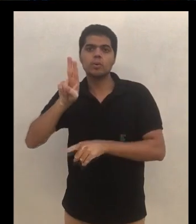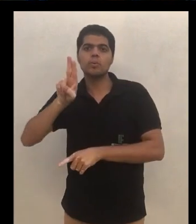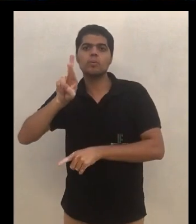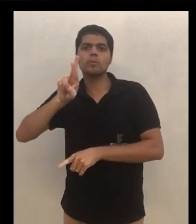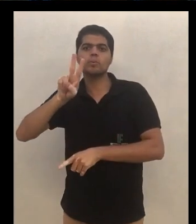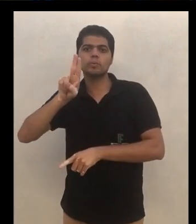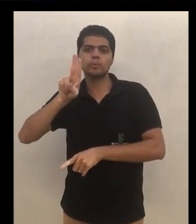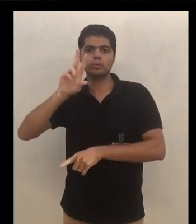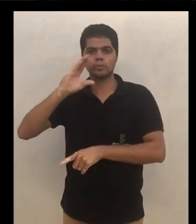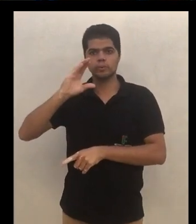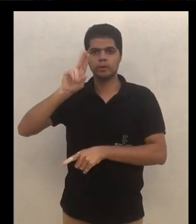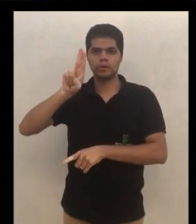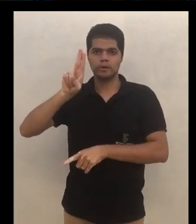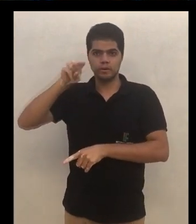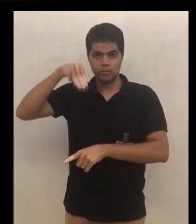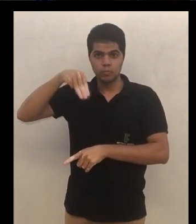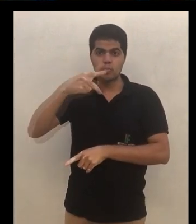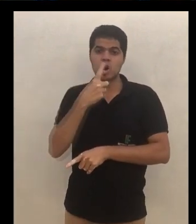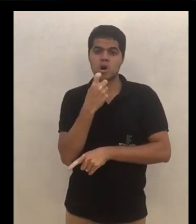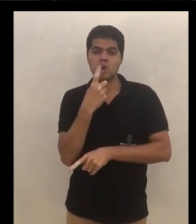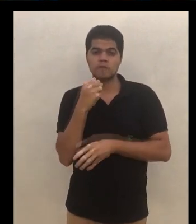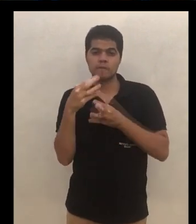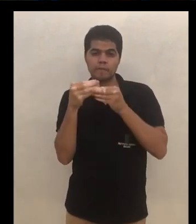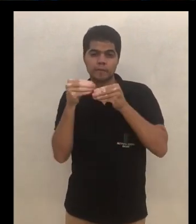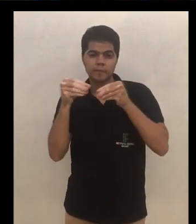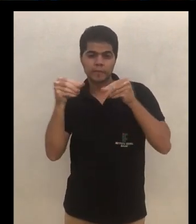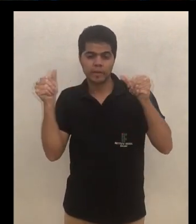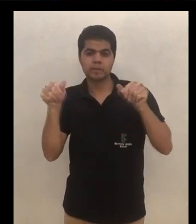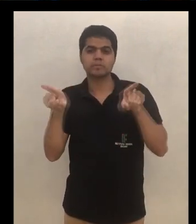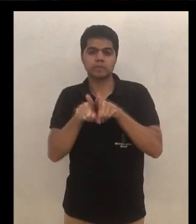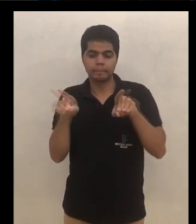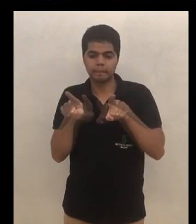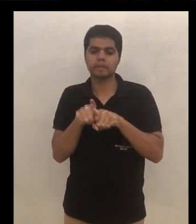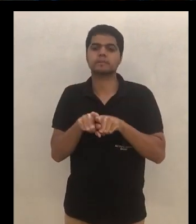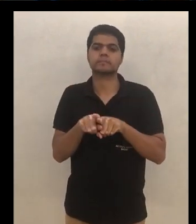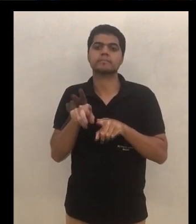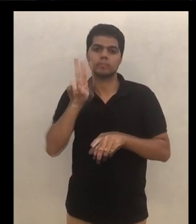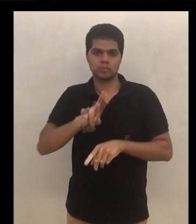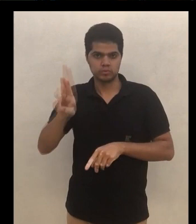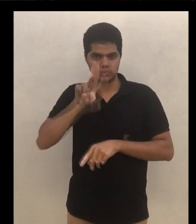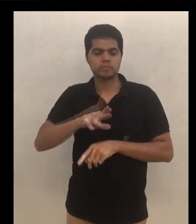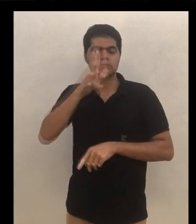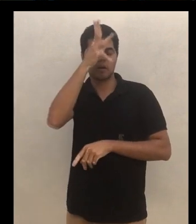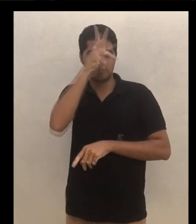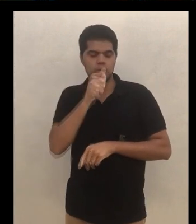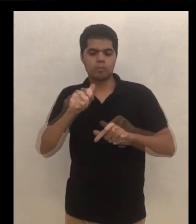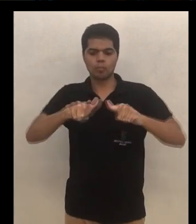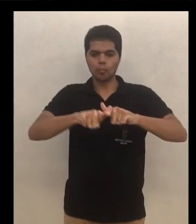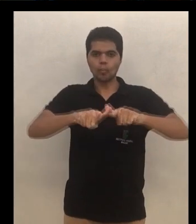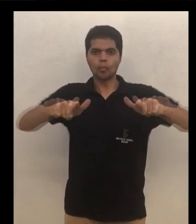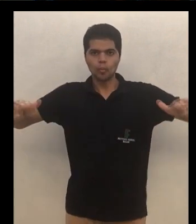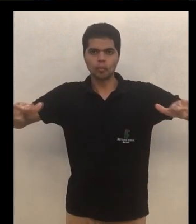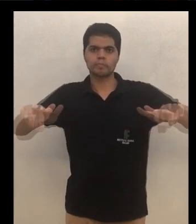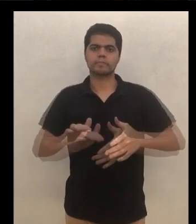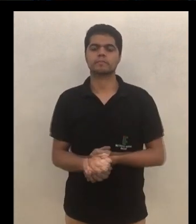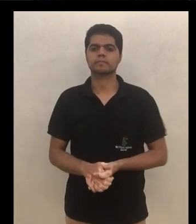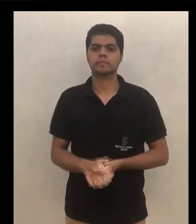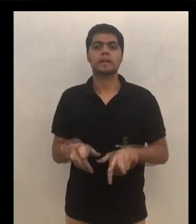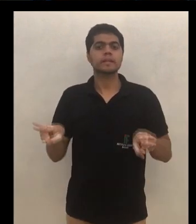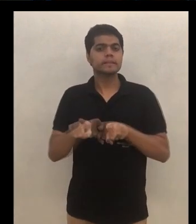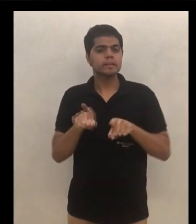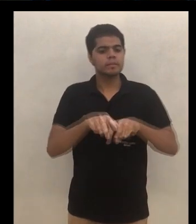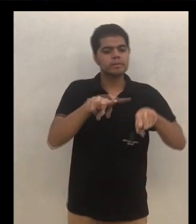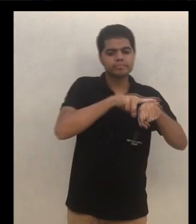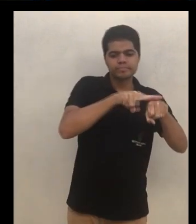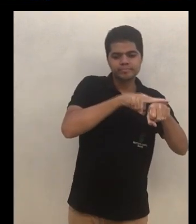O farelo também pode estar utilizando como cama de frango, tá certo? As hortas, é bem-vinda,